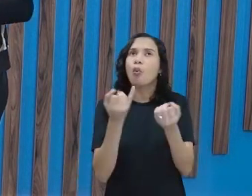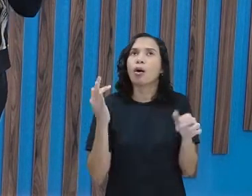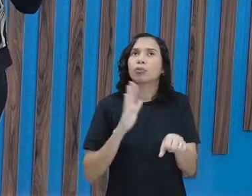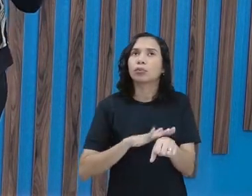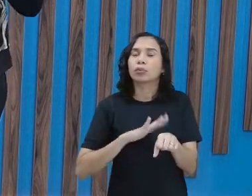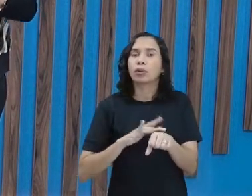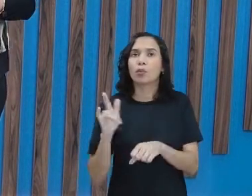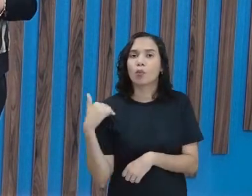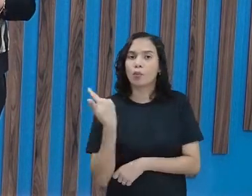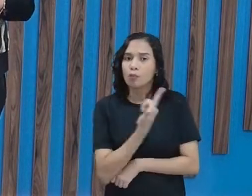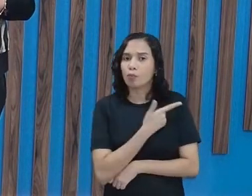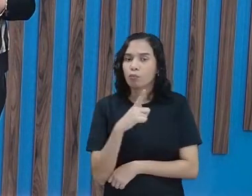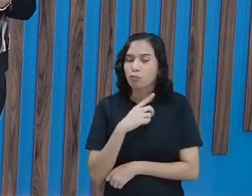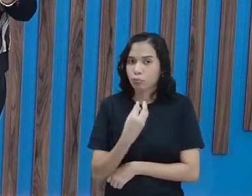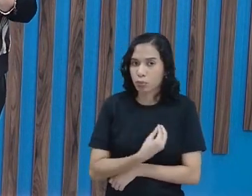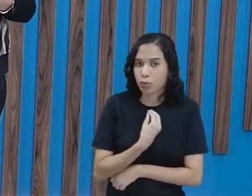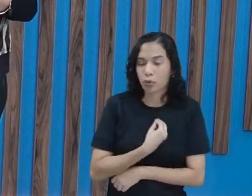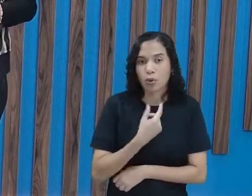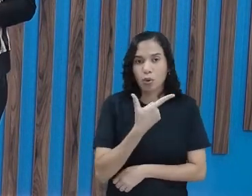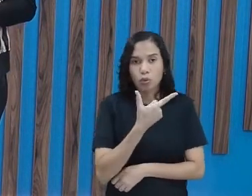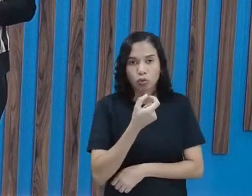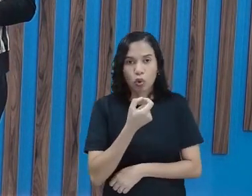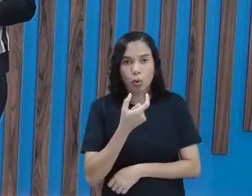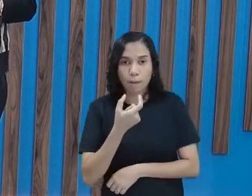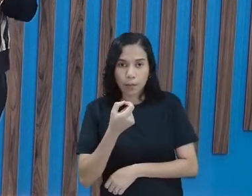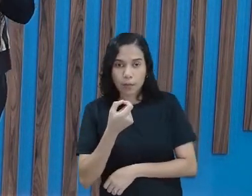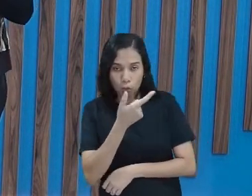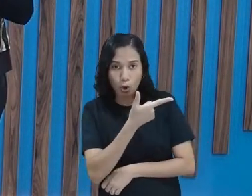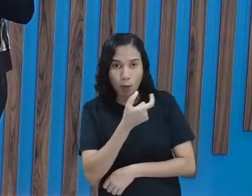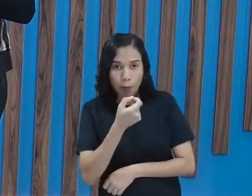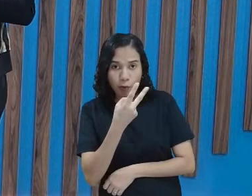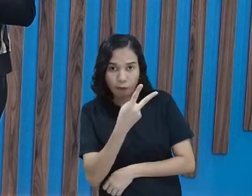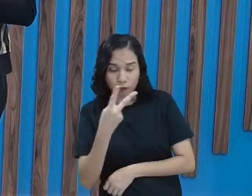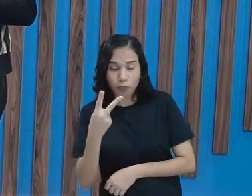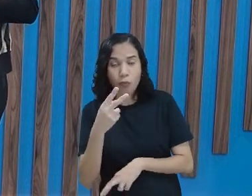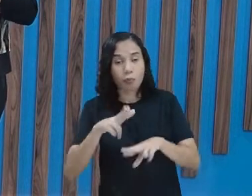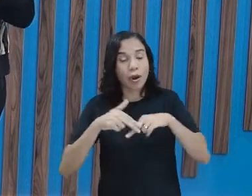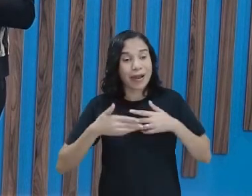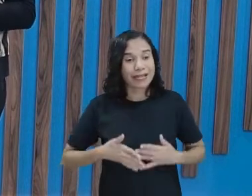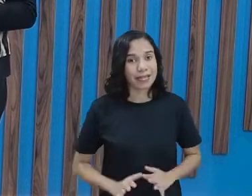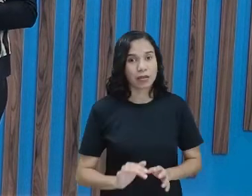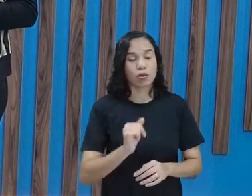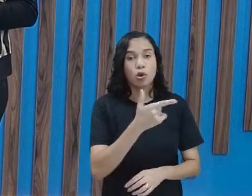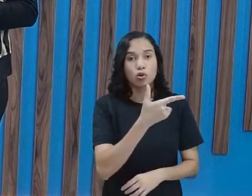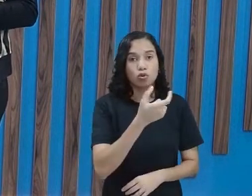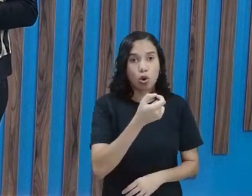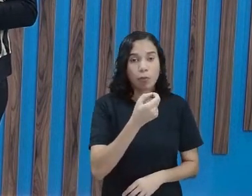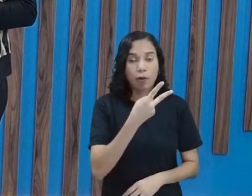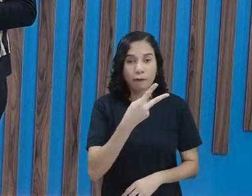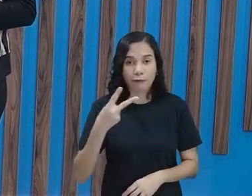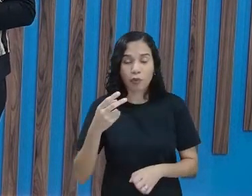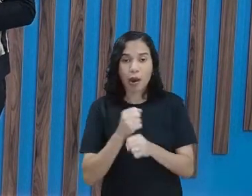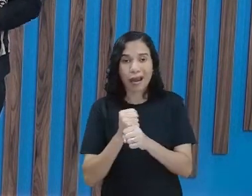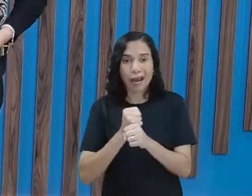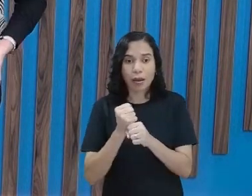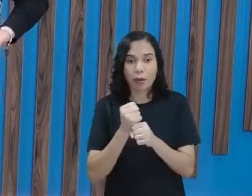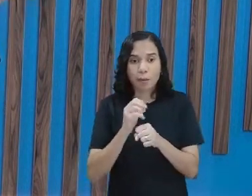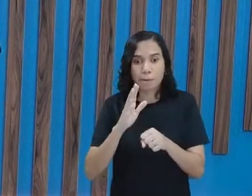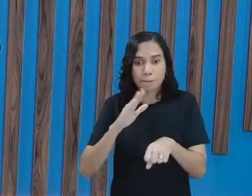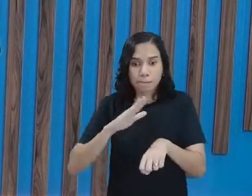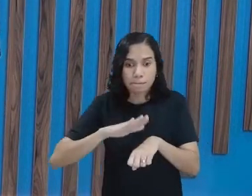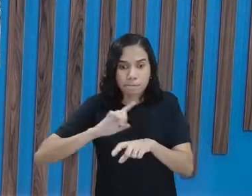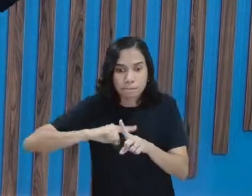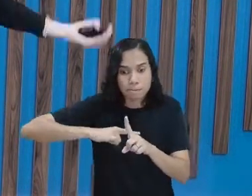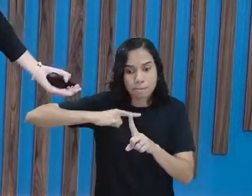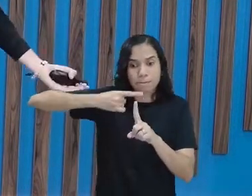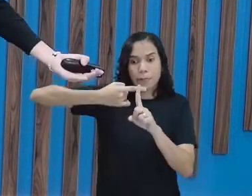É o ano que nós estamos, 2022. Então, Cristo nasceu há 2022 anos. Imagina